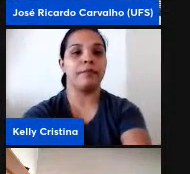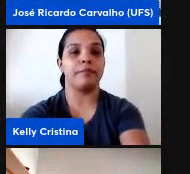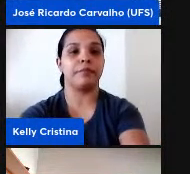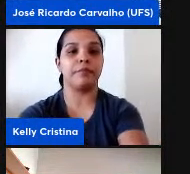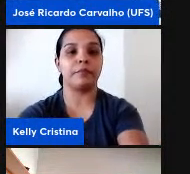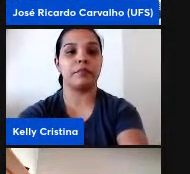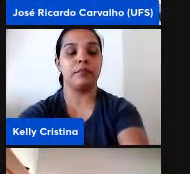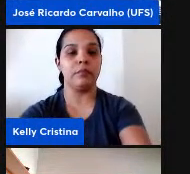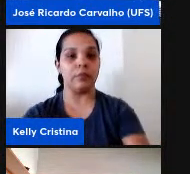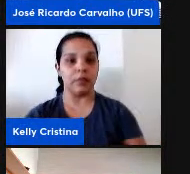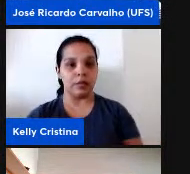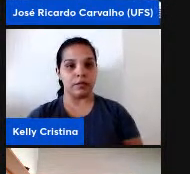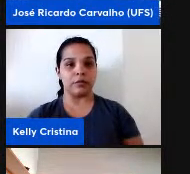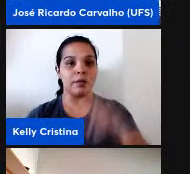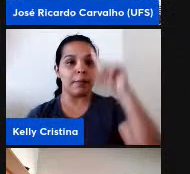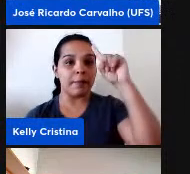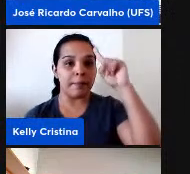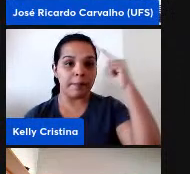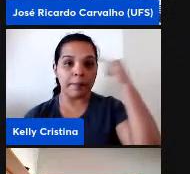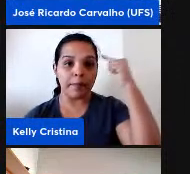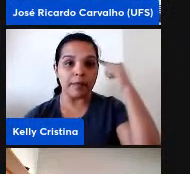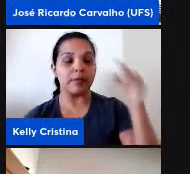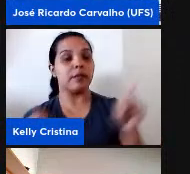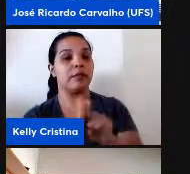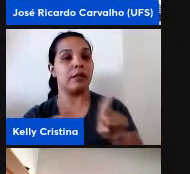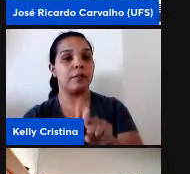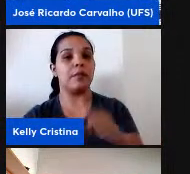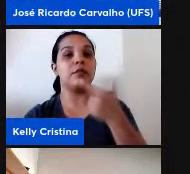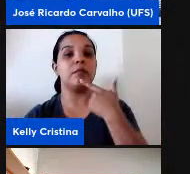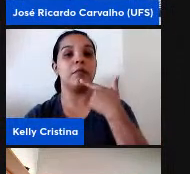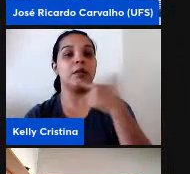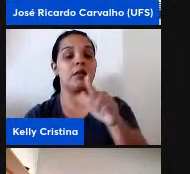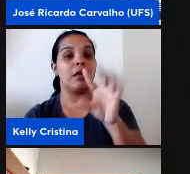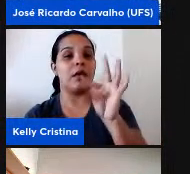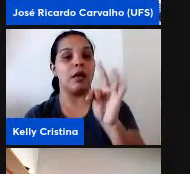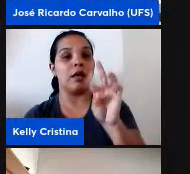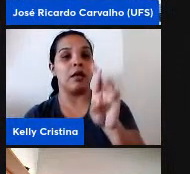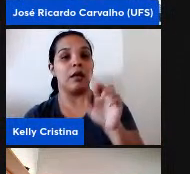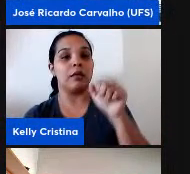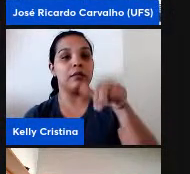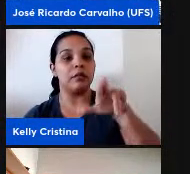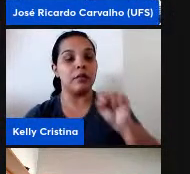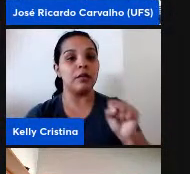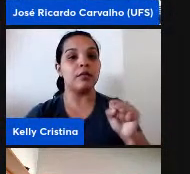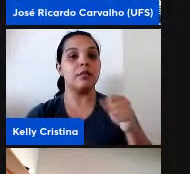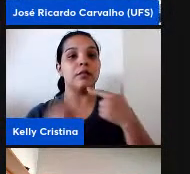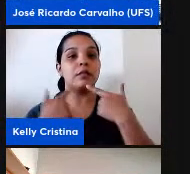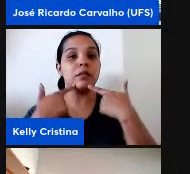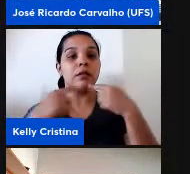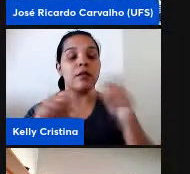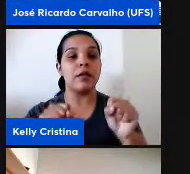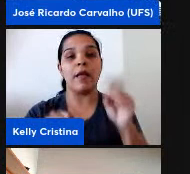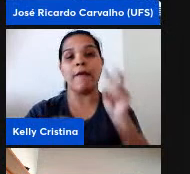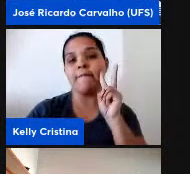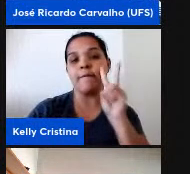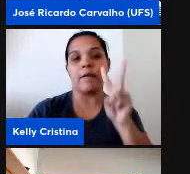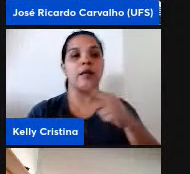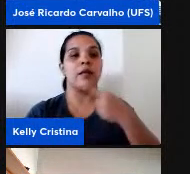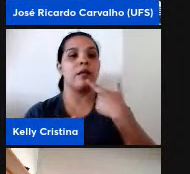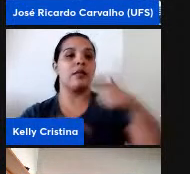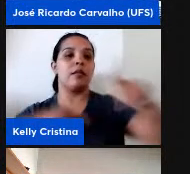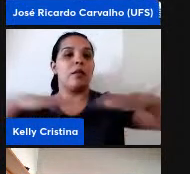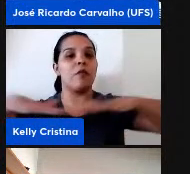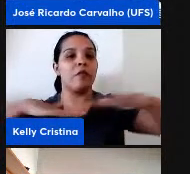gente pensa também sobre a língua, mas não é a translinguística, é ver a língua em movimento, em situação